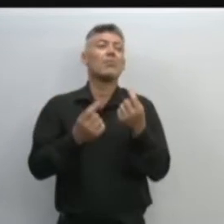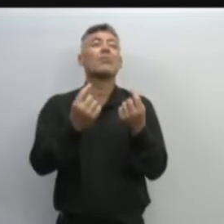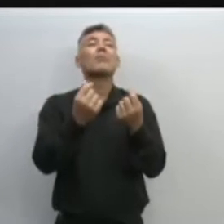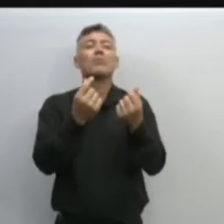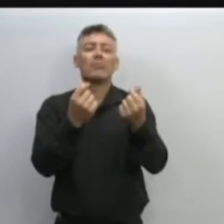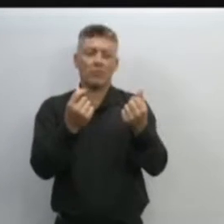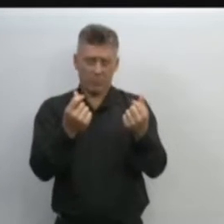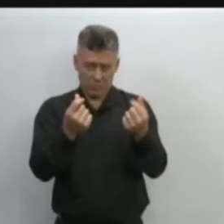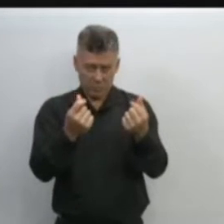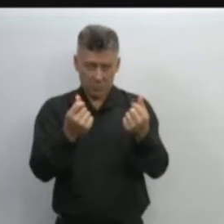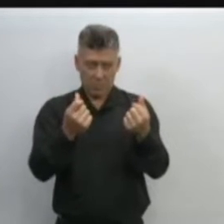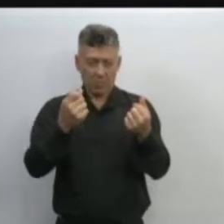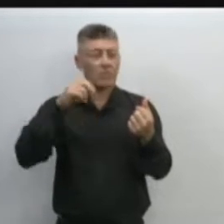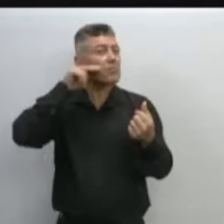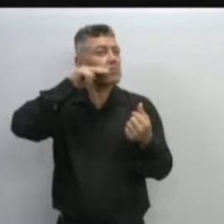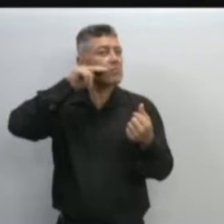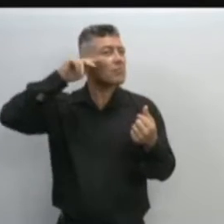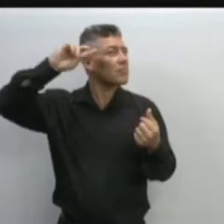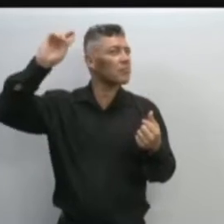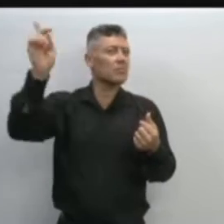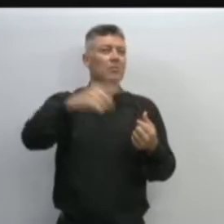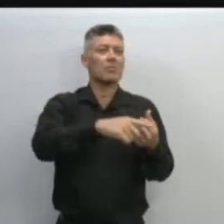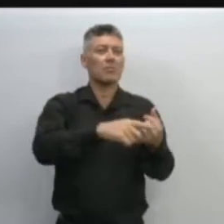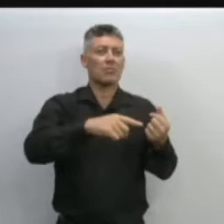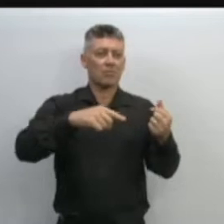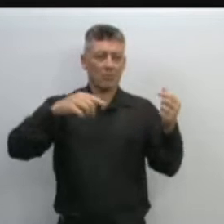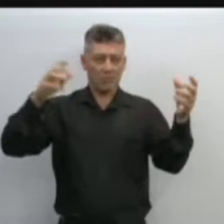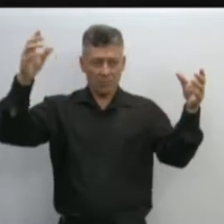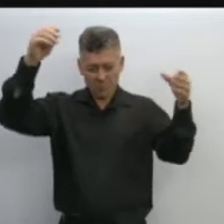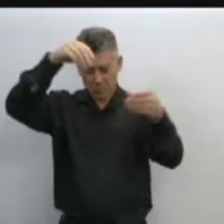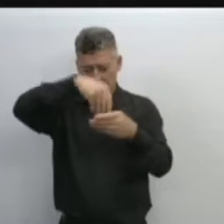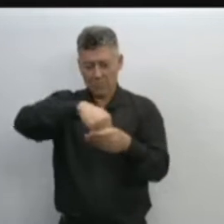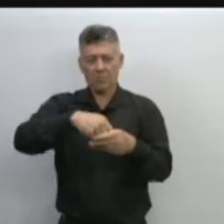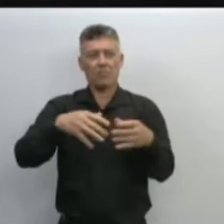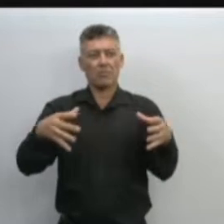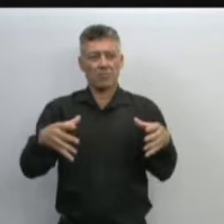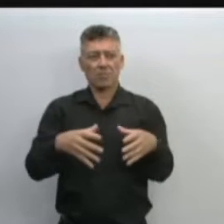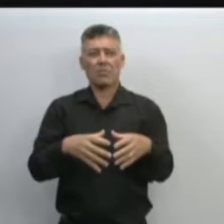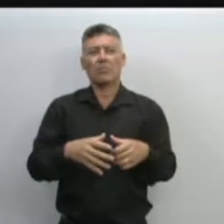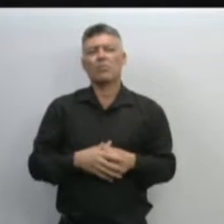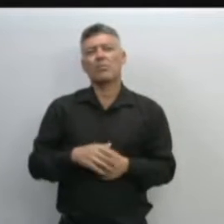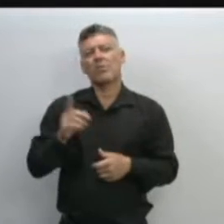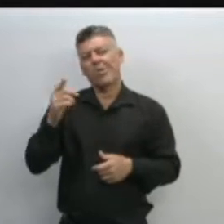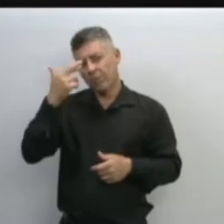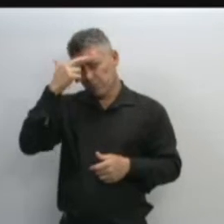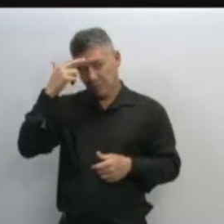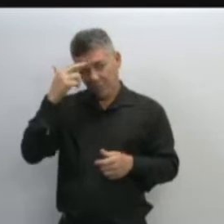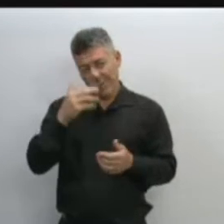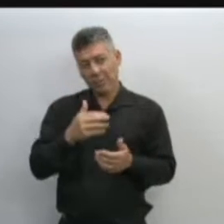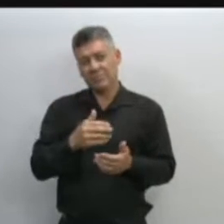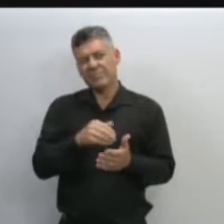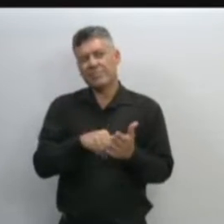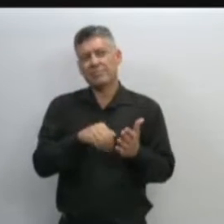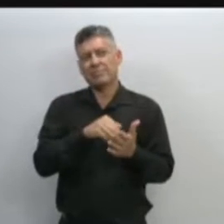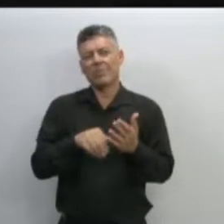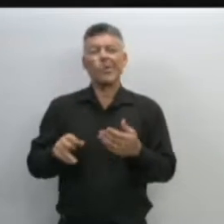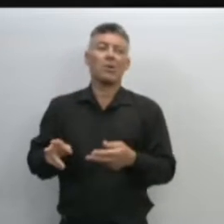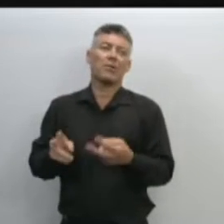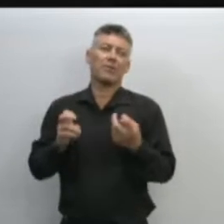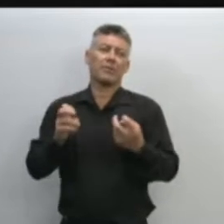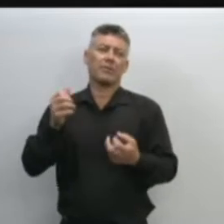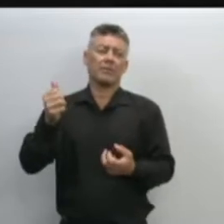naquele bairro. E quando Ranieri Barbosa foi secretário, e aí nós temos que reconhecer,